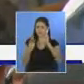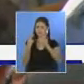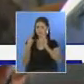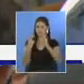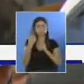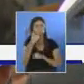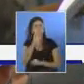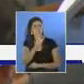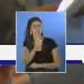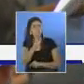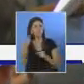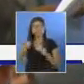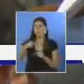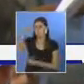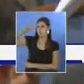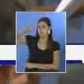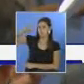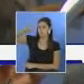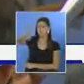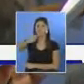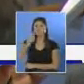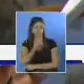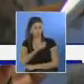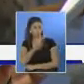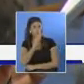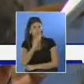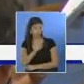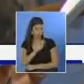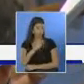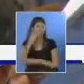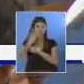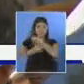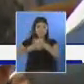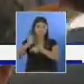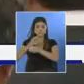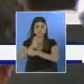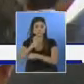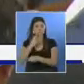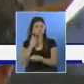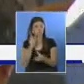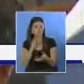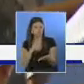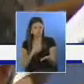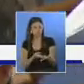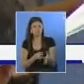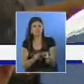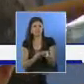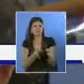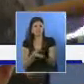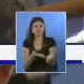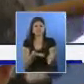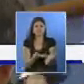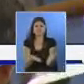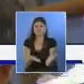simplesmente está alterando aqui o artigo 48 e propondo, no mínimo, por três anos. É só isso. Só